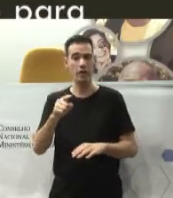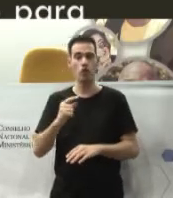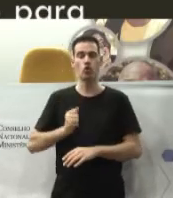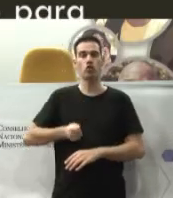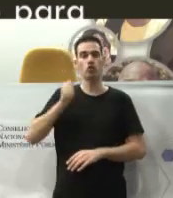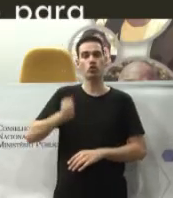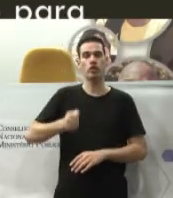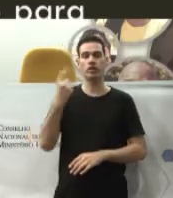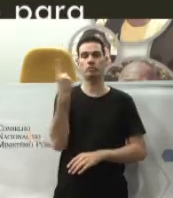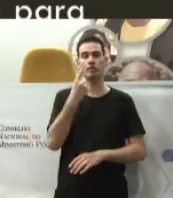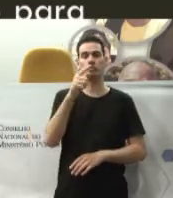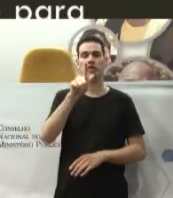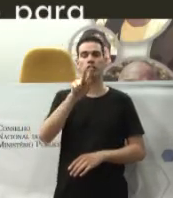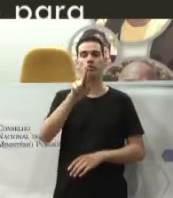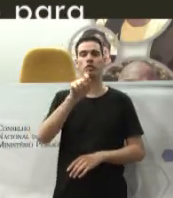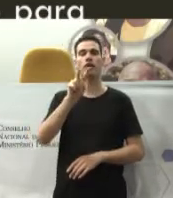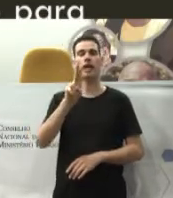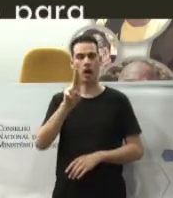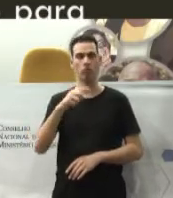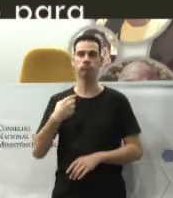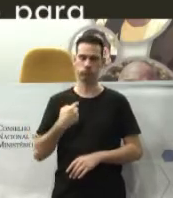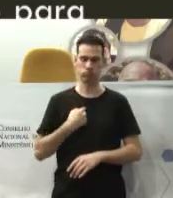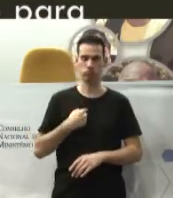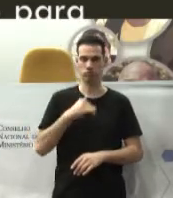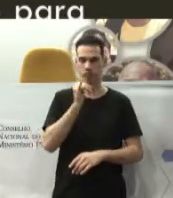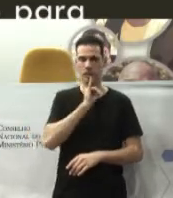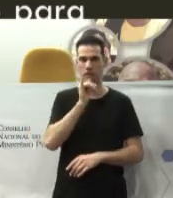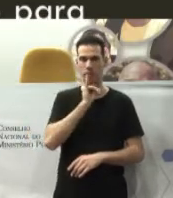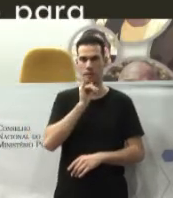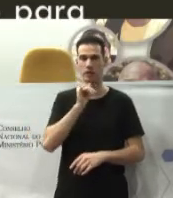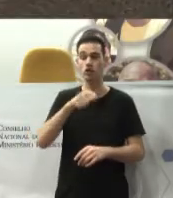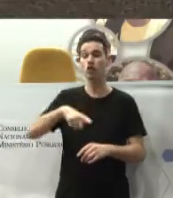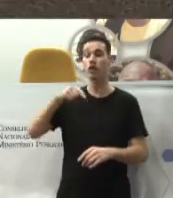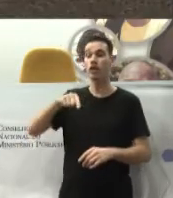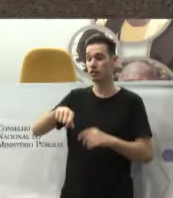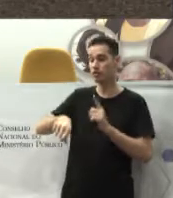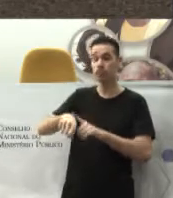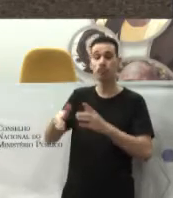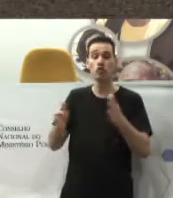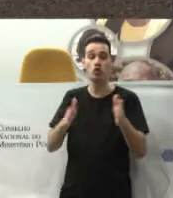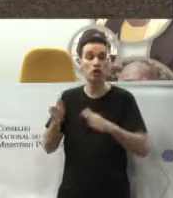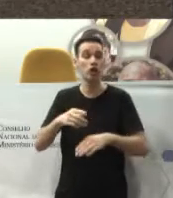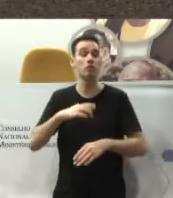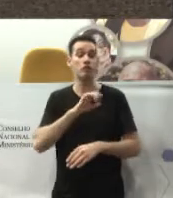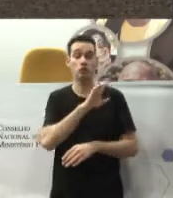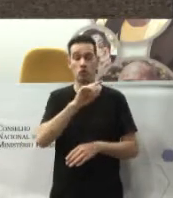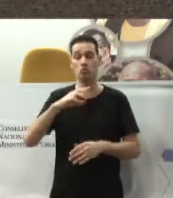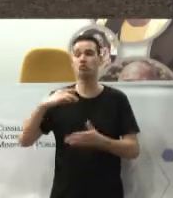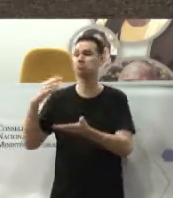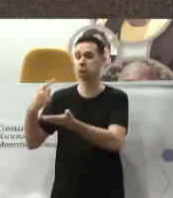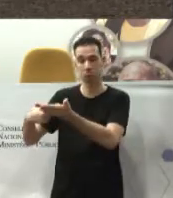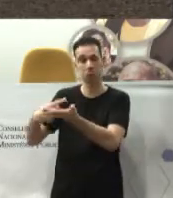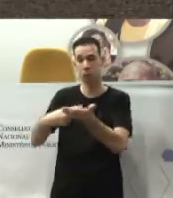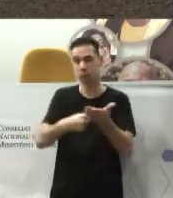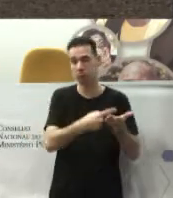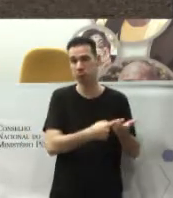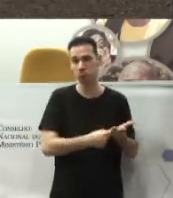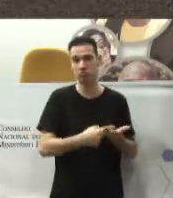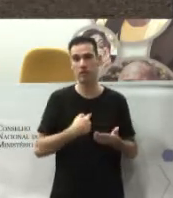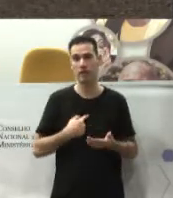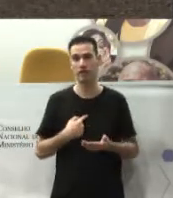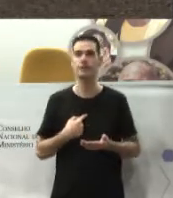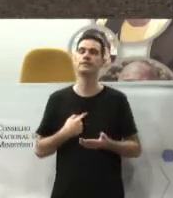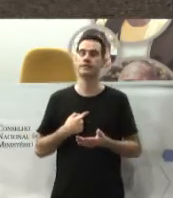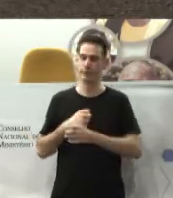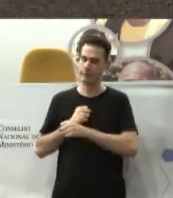grau, essa que vos fala, estipulasse um cronograma consensual. E aí eu comecei a minha jornada de au